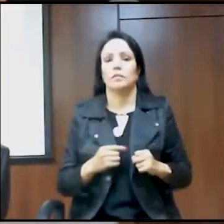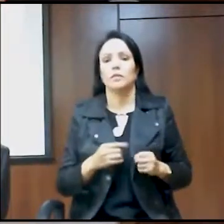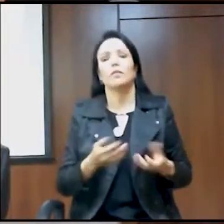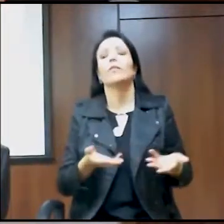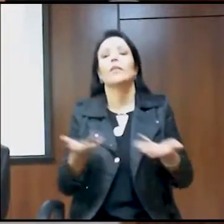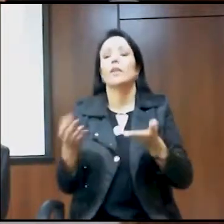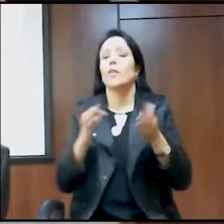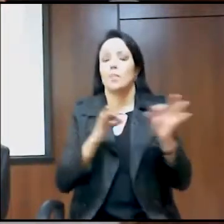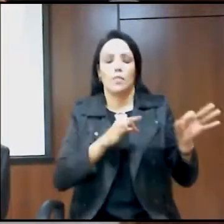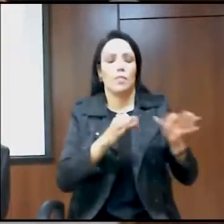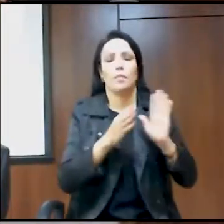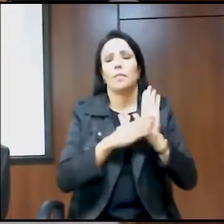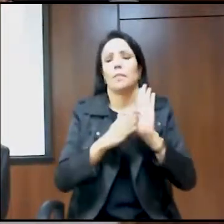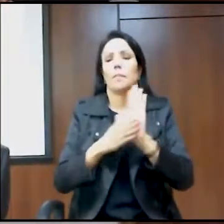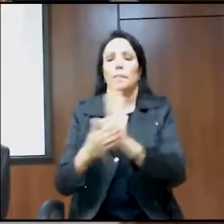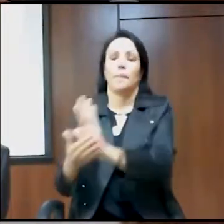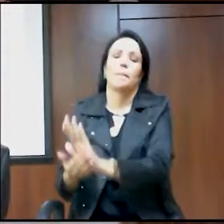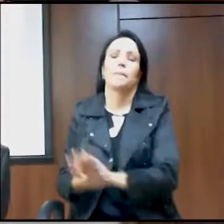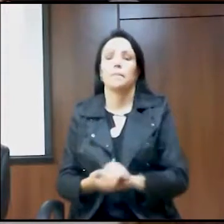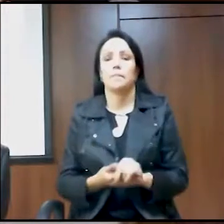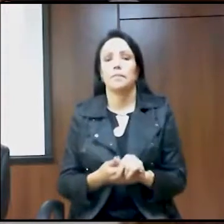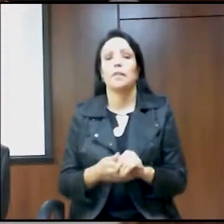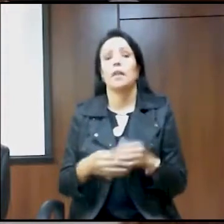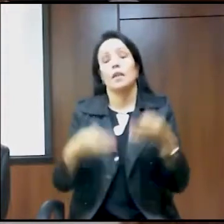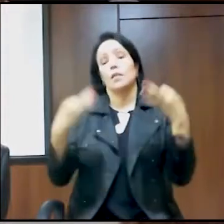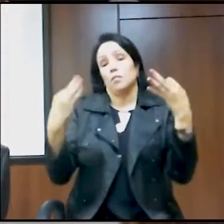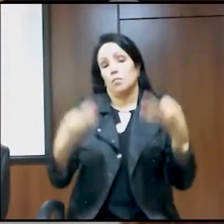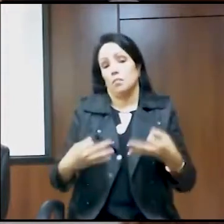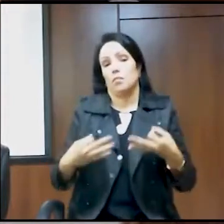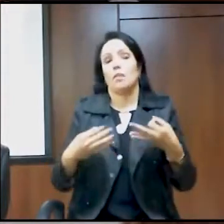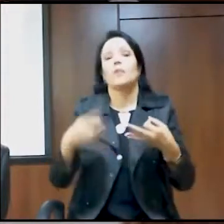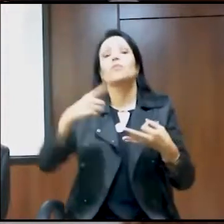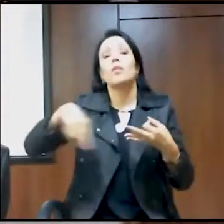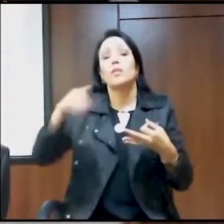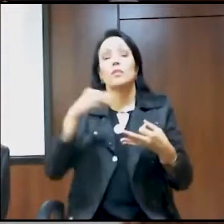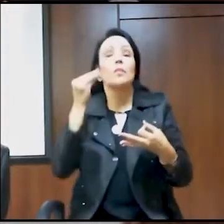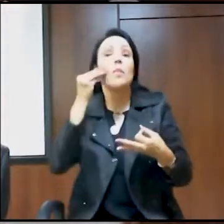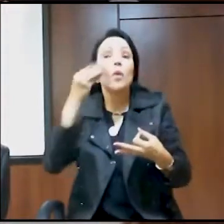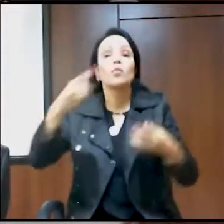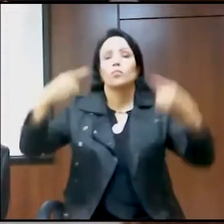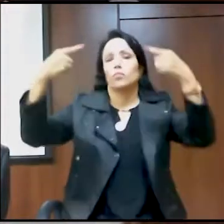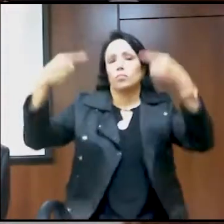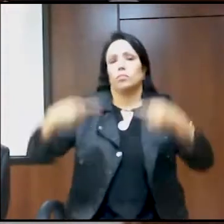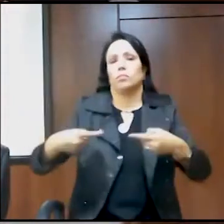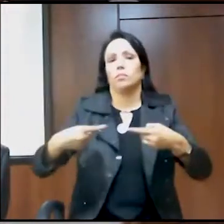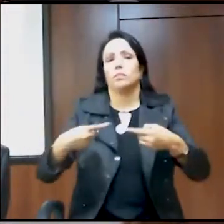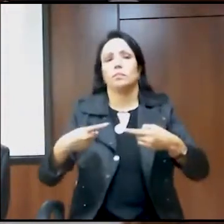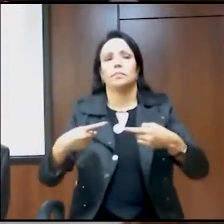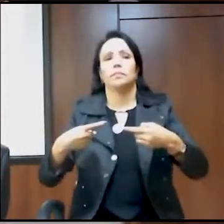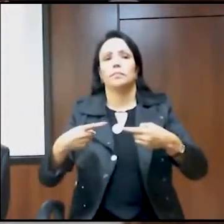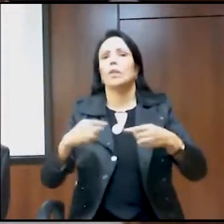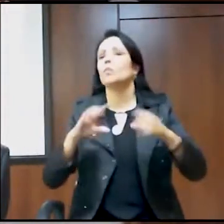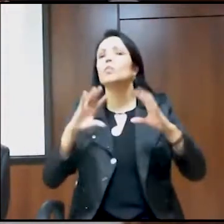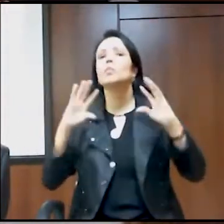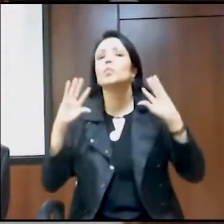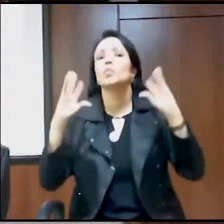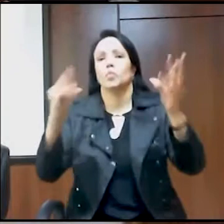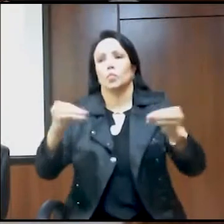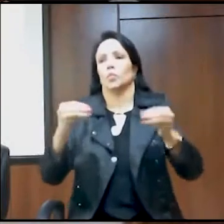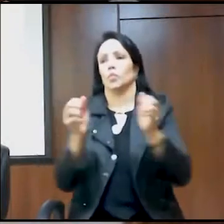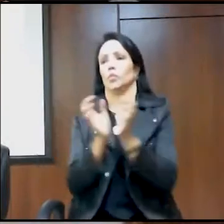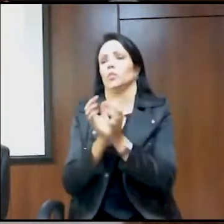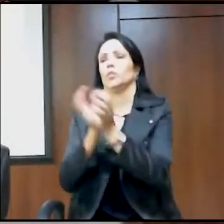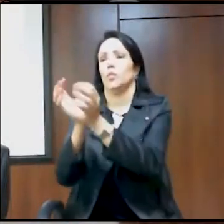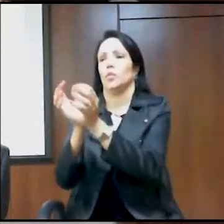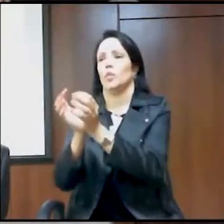com uma proposta dessa? É exatamente, né, porque nós colocamos esse desafio para todos nós, para todas as entidades, né? É nessa